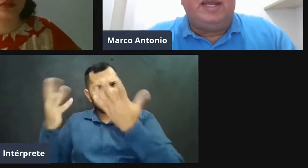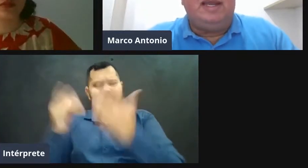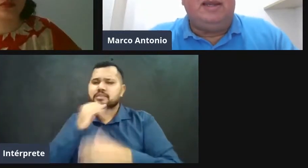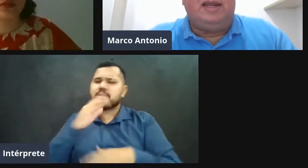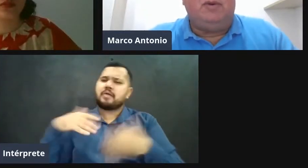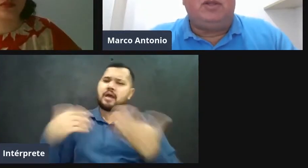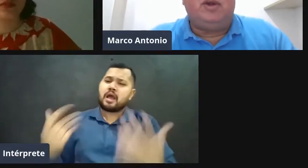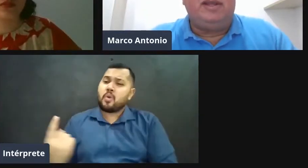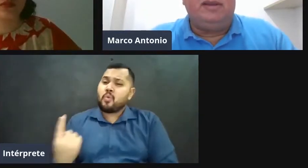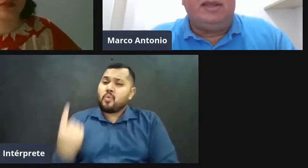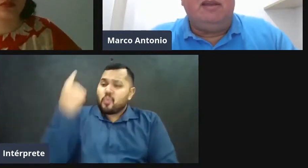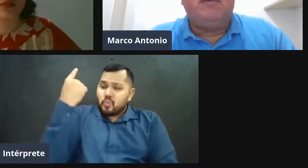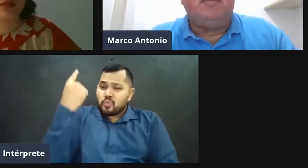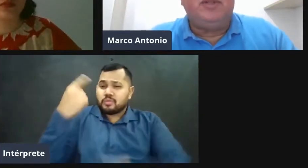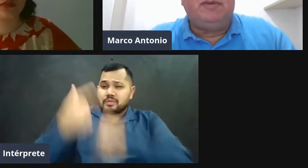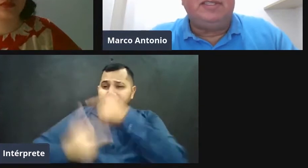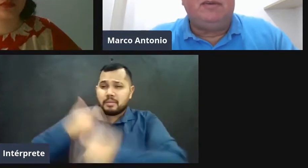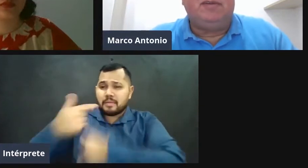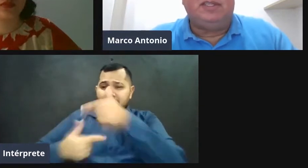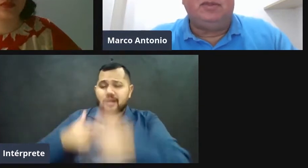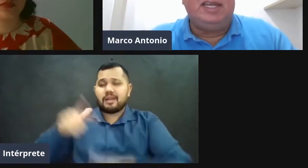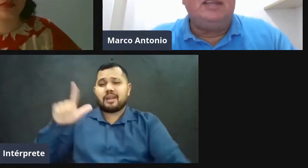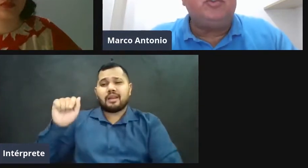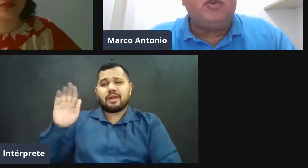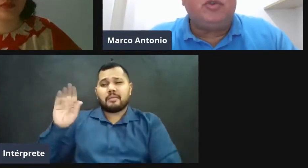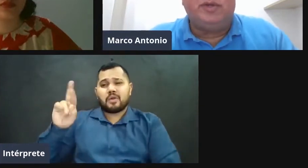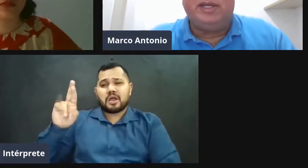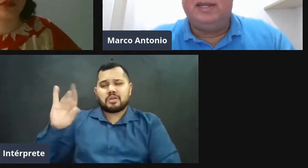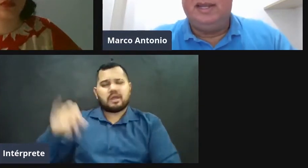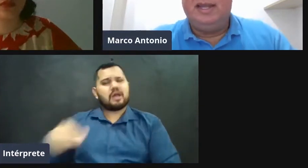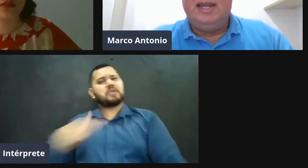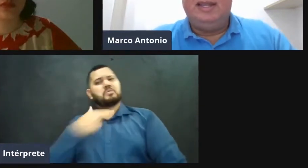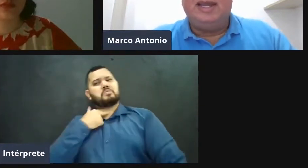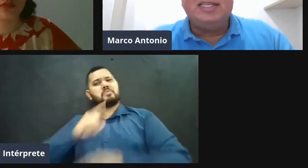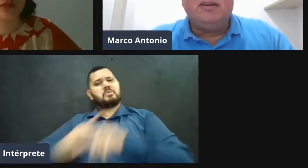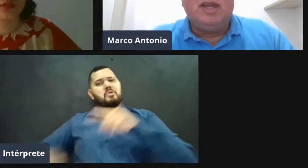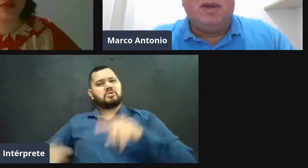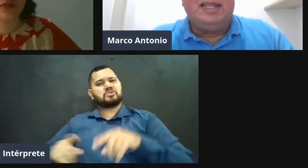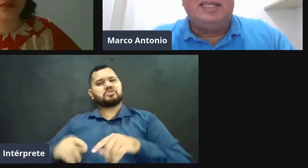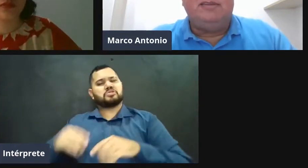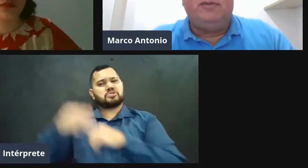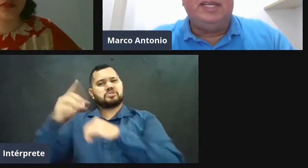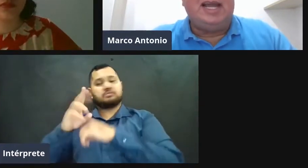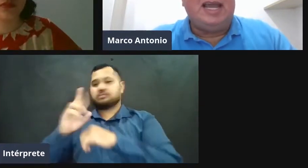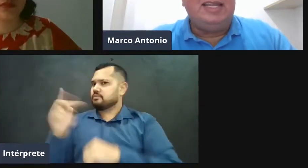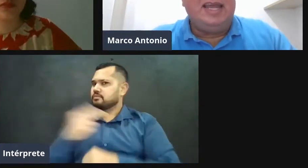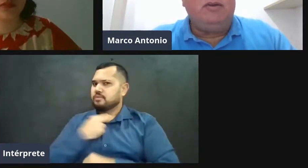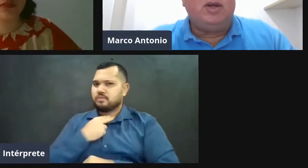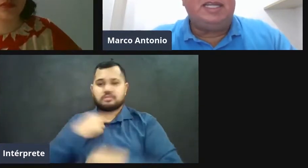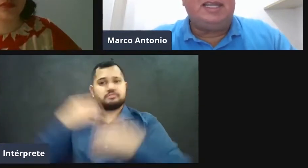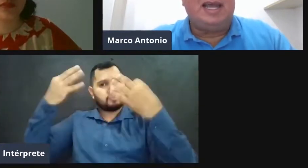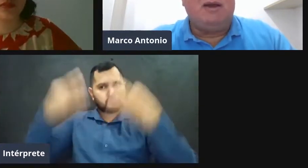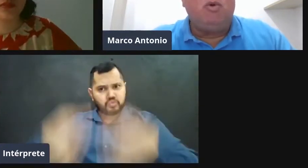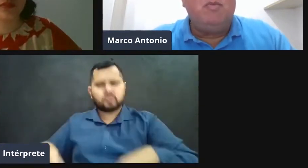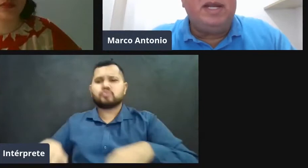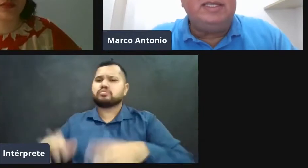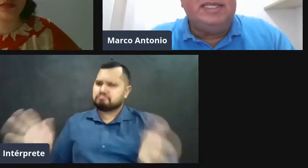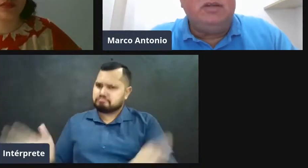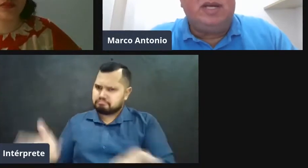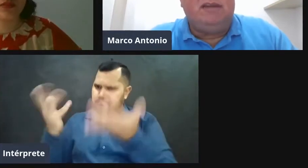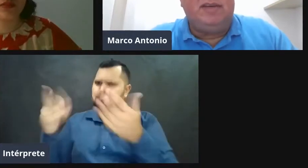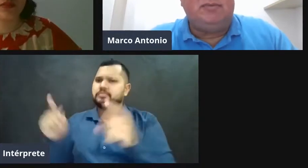qualificado único daquele laboratório que ele não vai poder fazer qualificação, seria injusto com ele. Na questão da qualidade de vida, a ideia nossa é